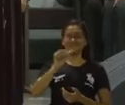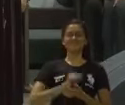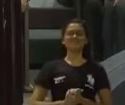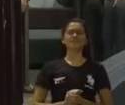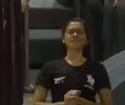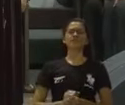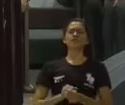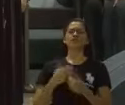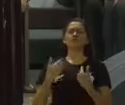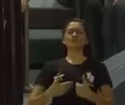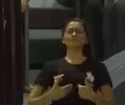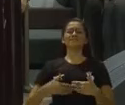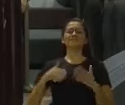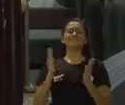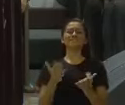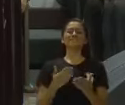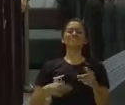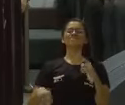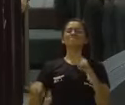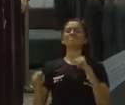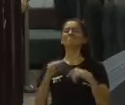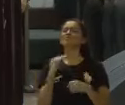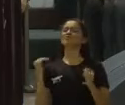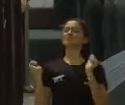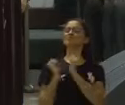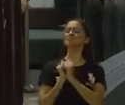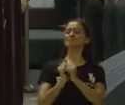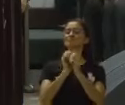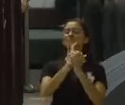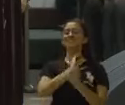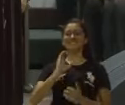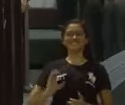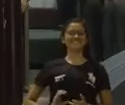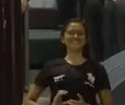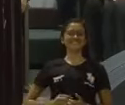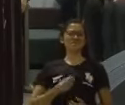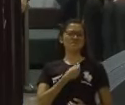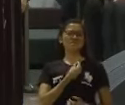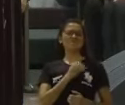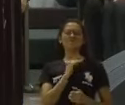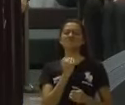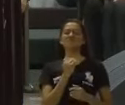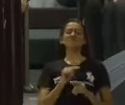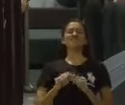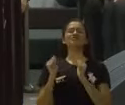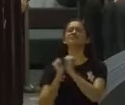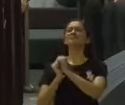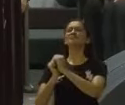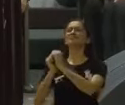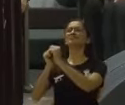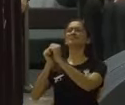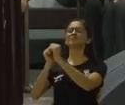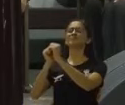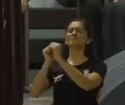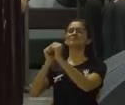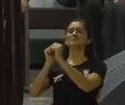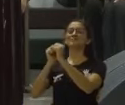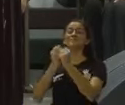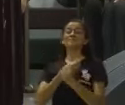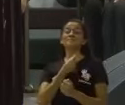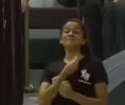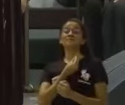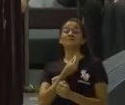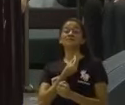já estou crucificado com Cristo, e não sou eu mais quem vive, mas